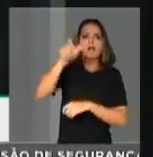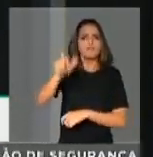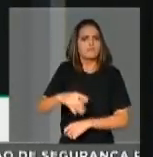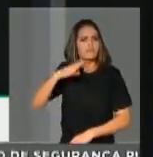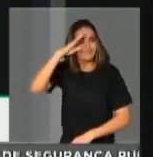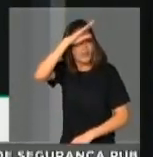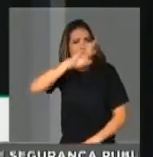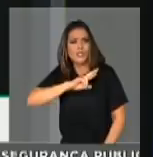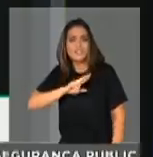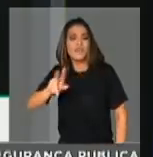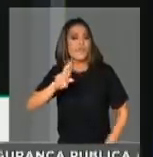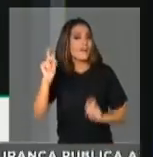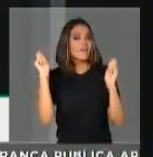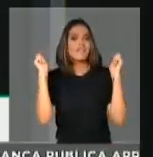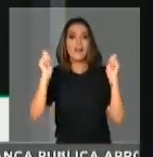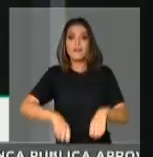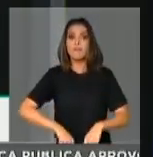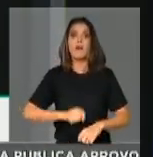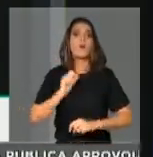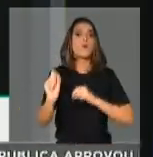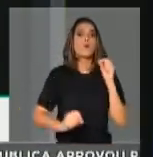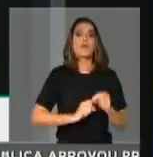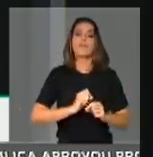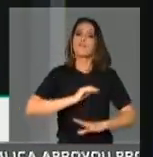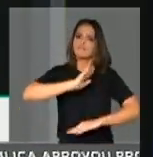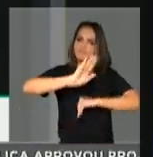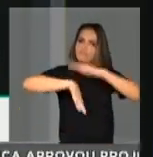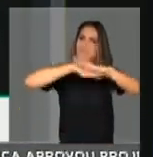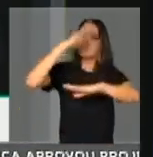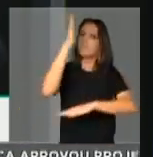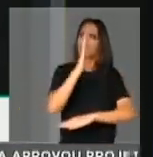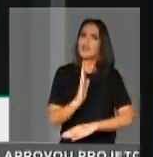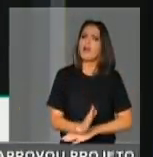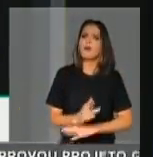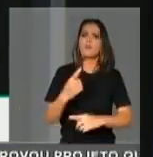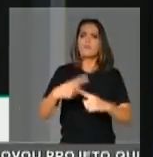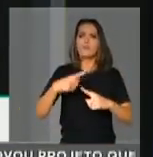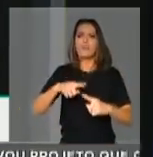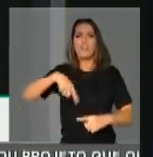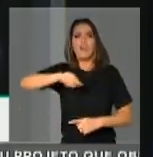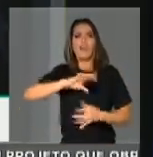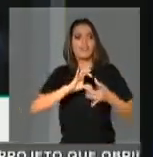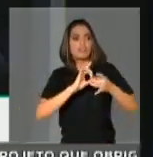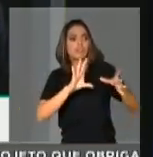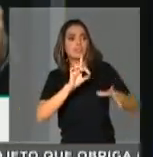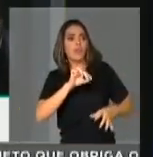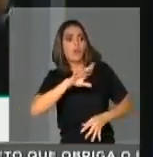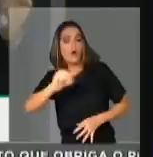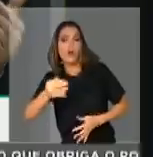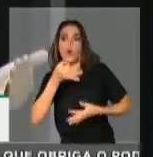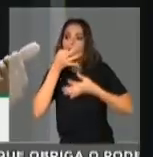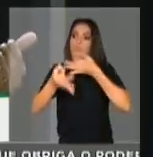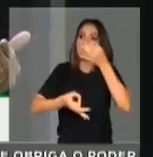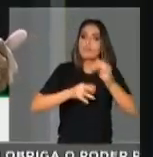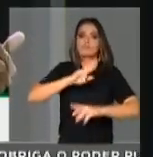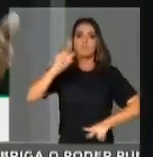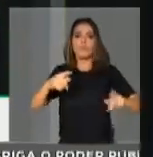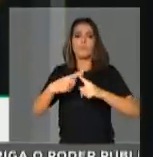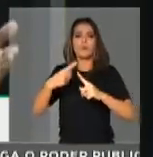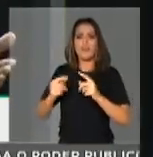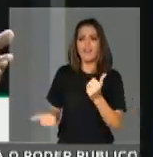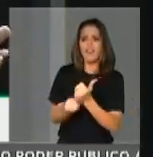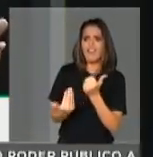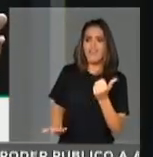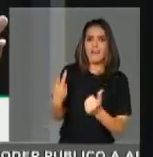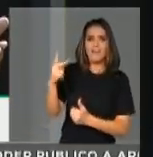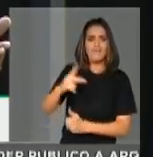pessoa capaz de gerar uma república baseada em contradições, o que é tipo de democracia, porque governa com base de fanáticos. E